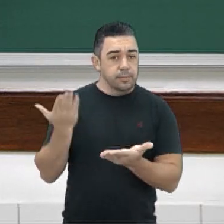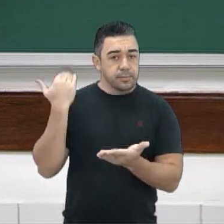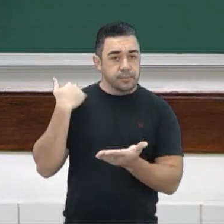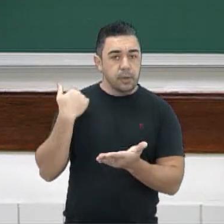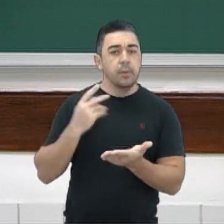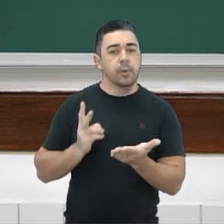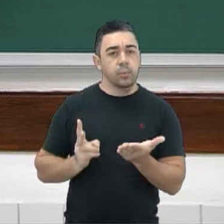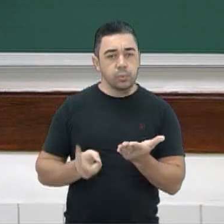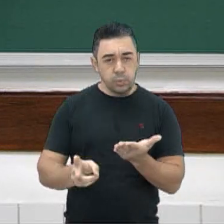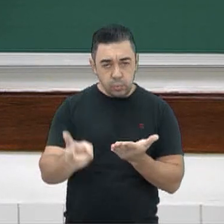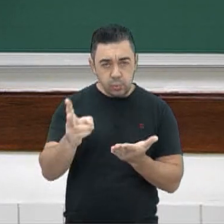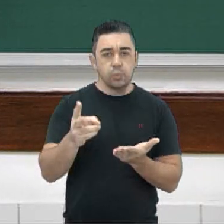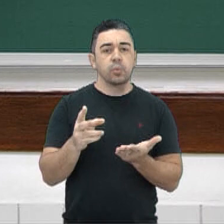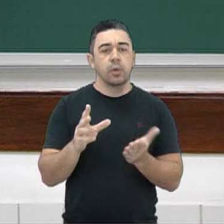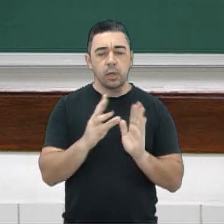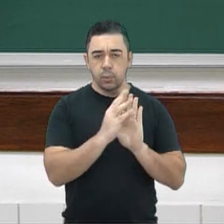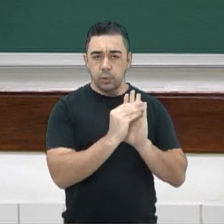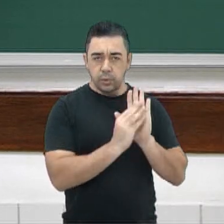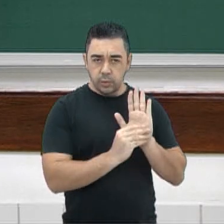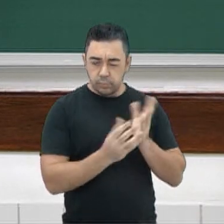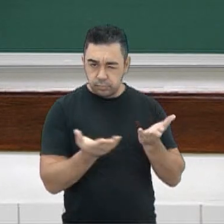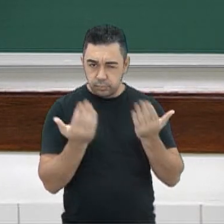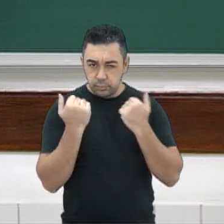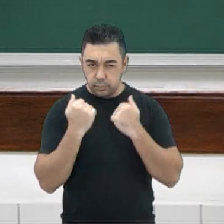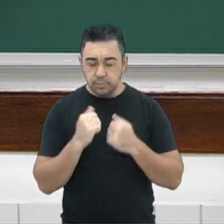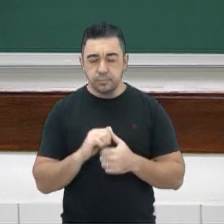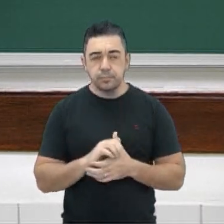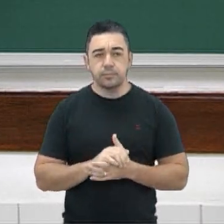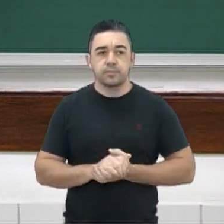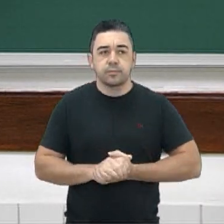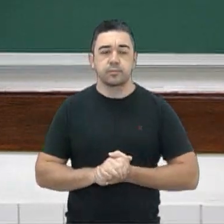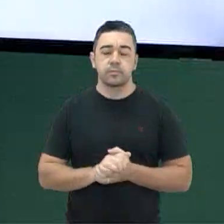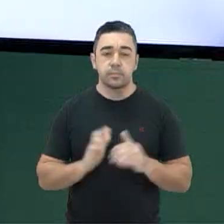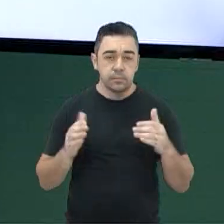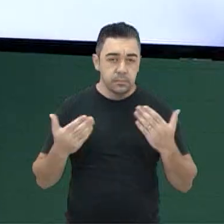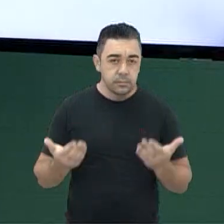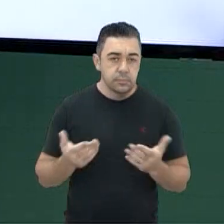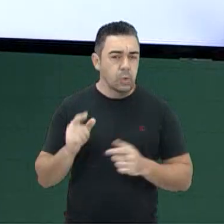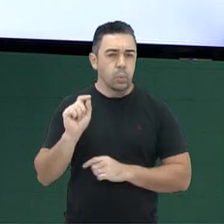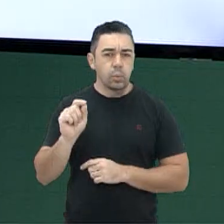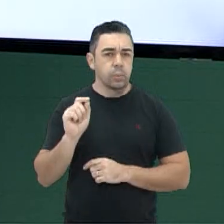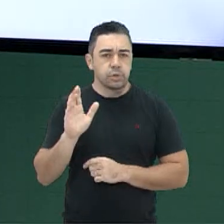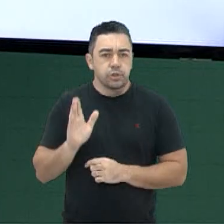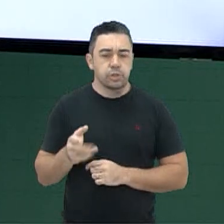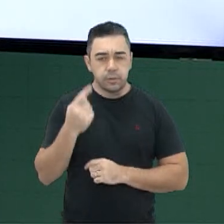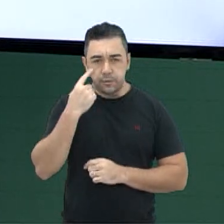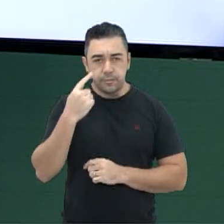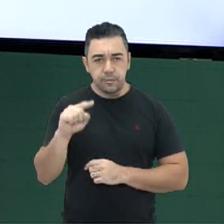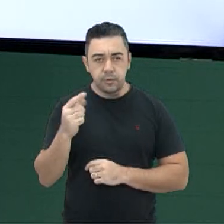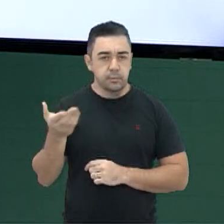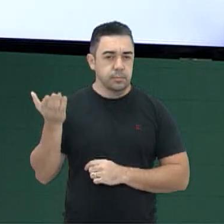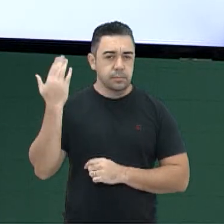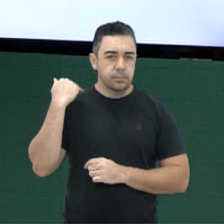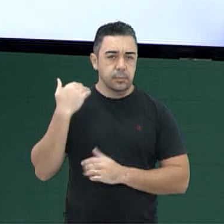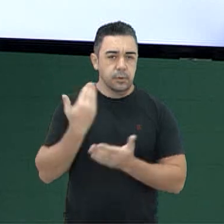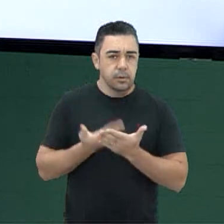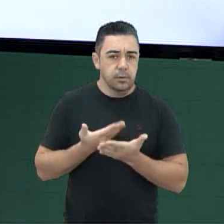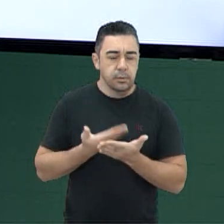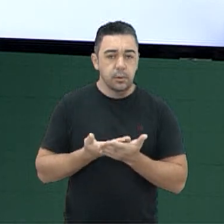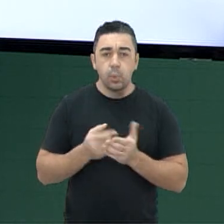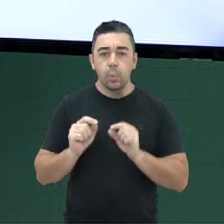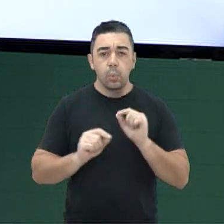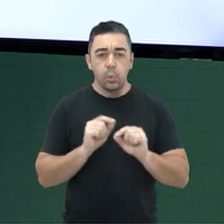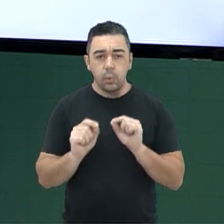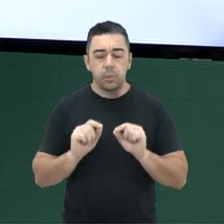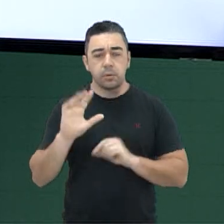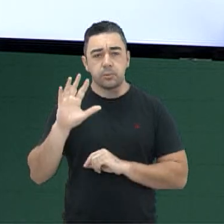assim continuarmos o nosso conteúdo. Vamos lá? Então, o que nós vimos na última aula? Nós vimos